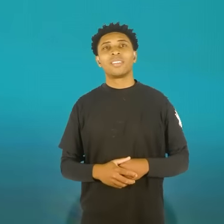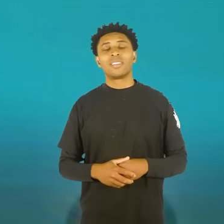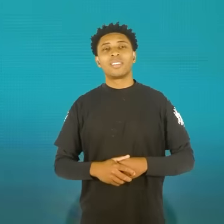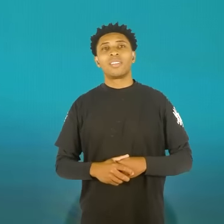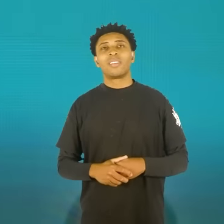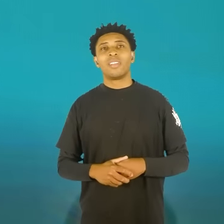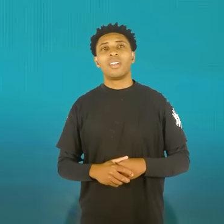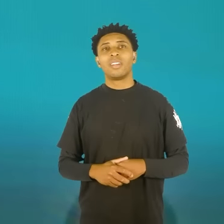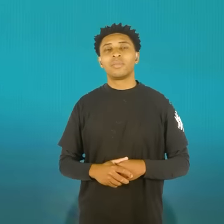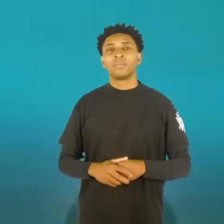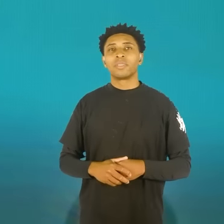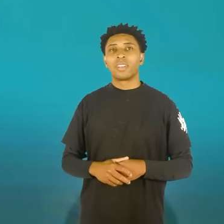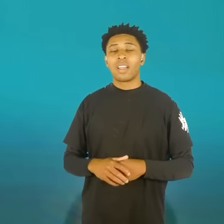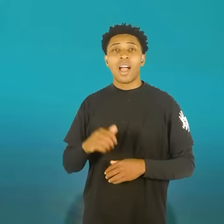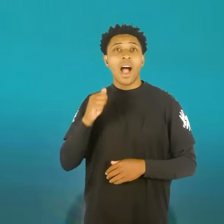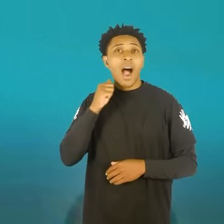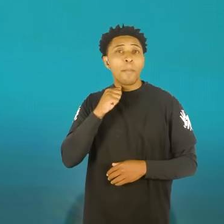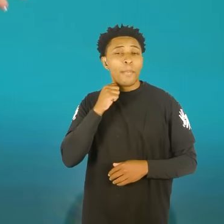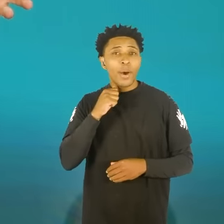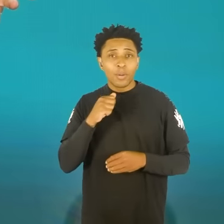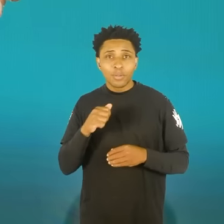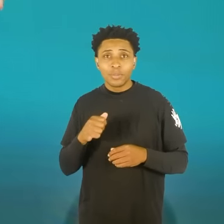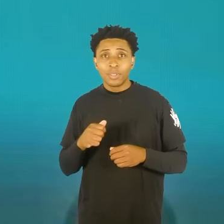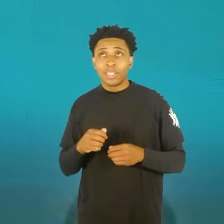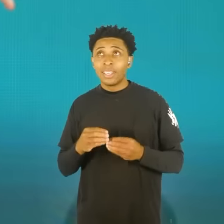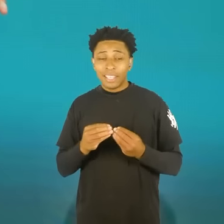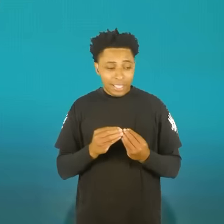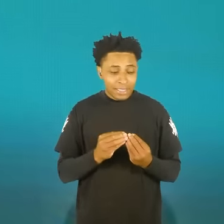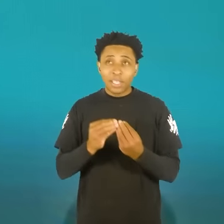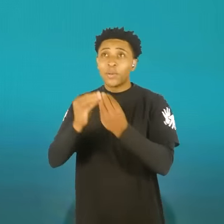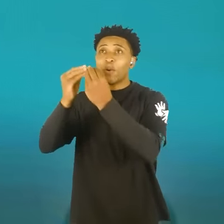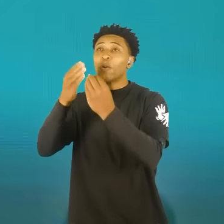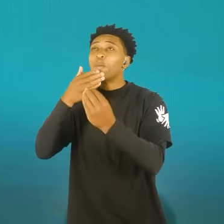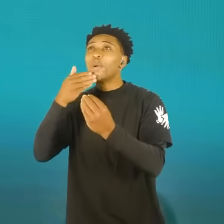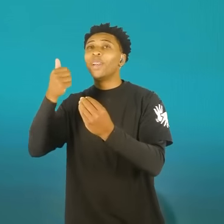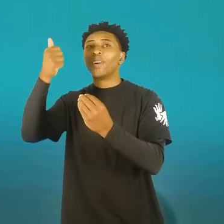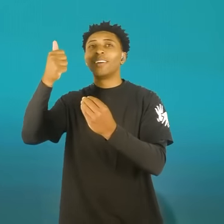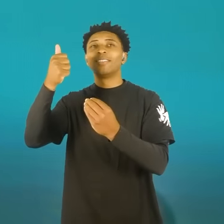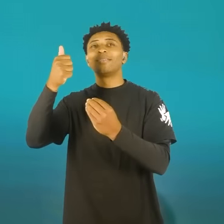foi despertar o ódio, a raiva, a perseguição sem causa.